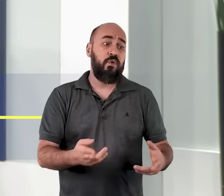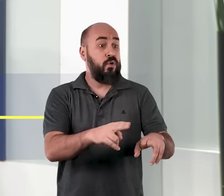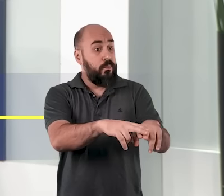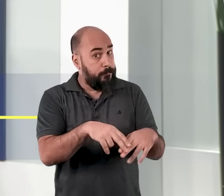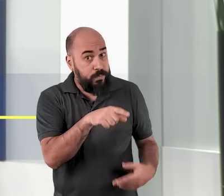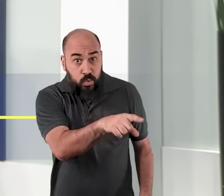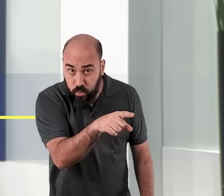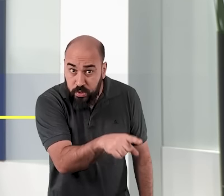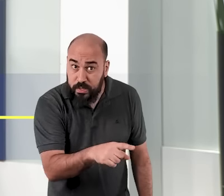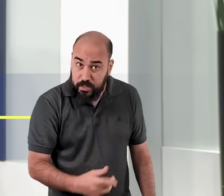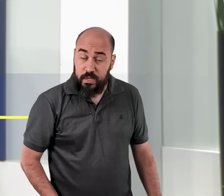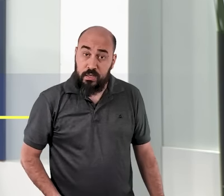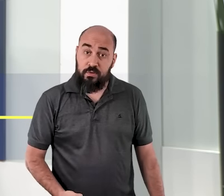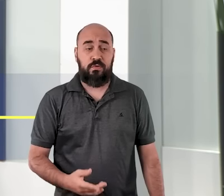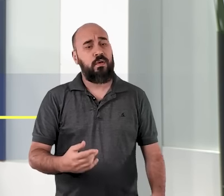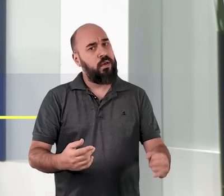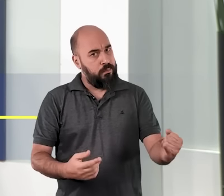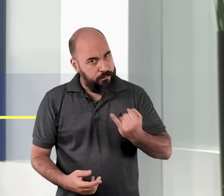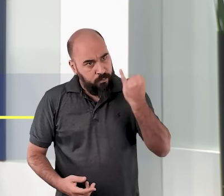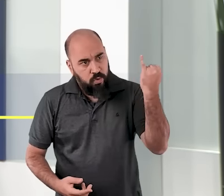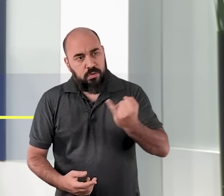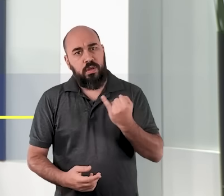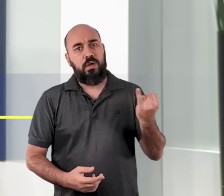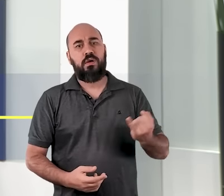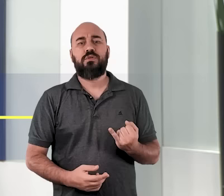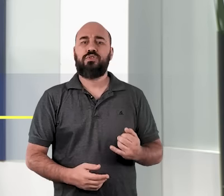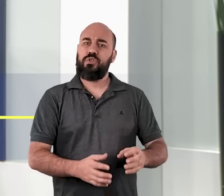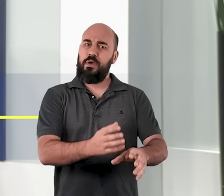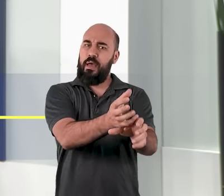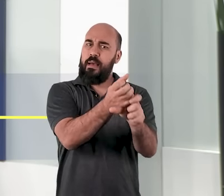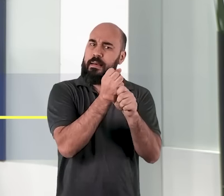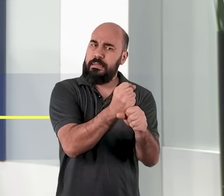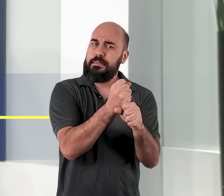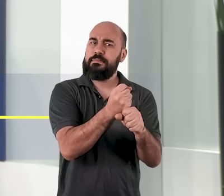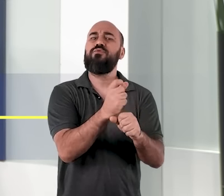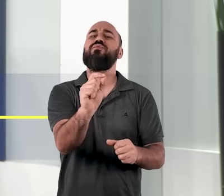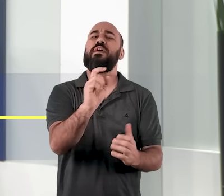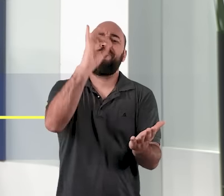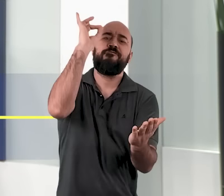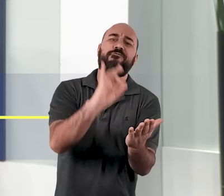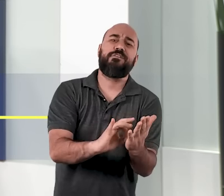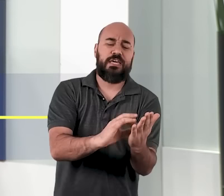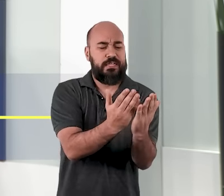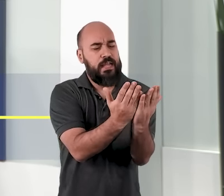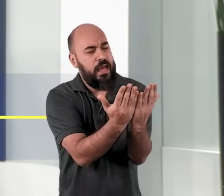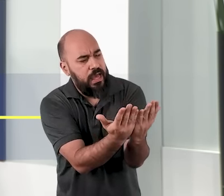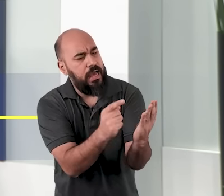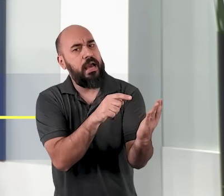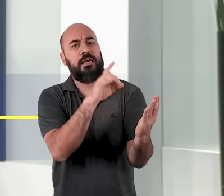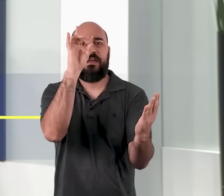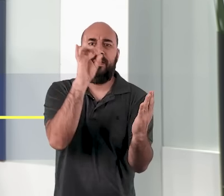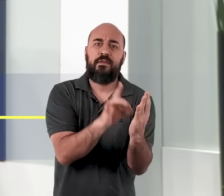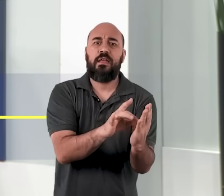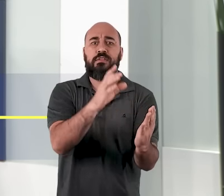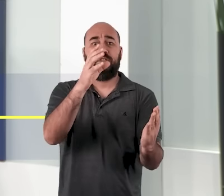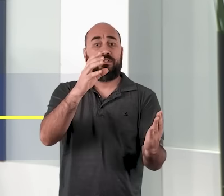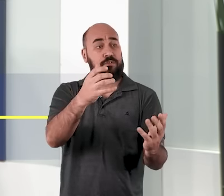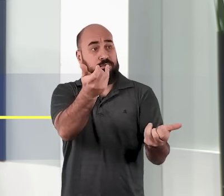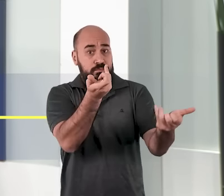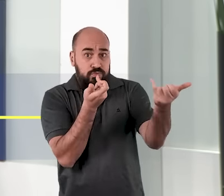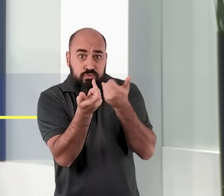razão, importa que nos apeguemos com mais firmeza às verdades ouvidas, às verdades